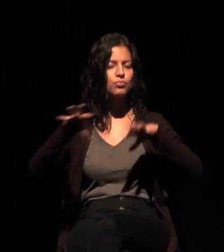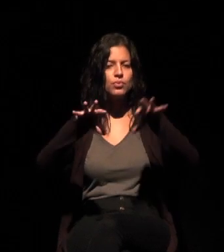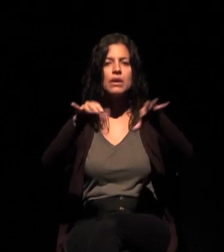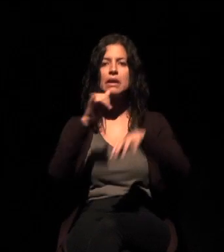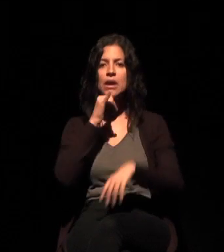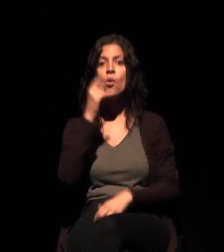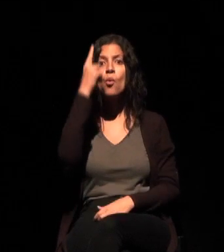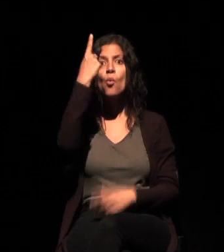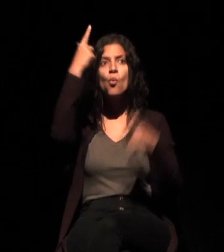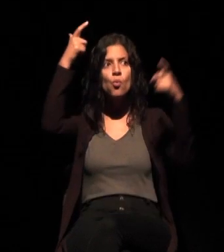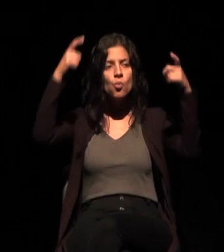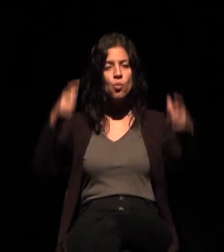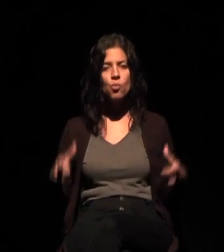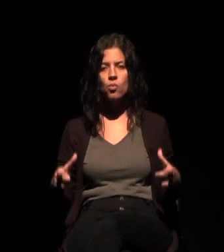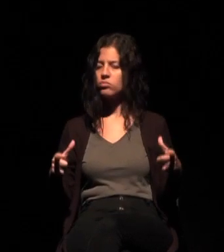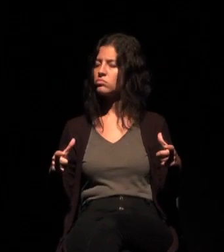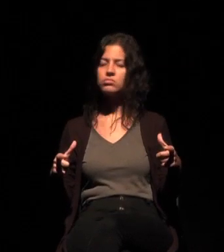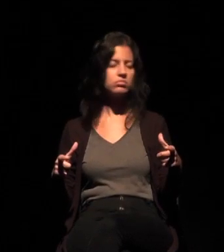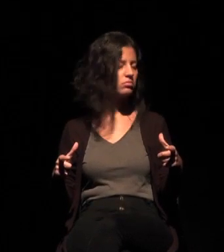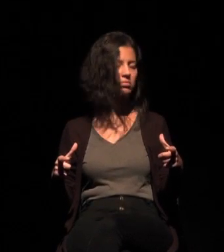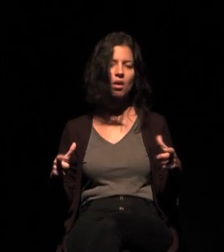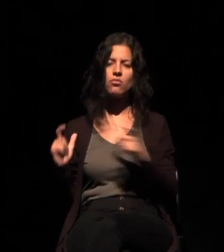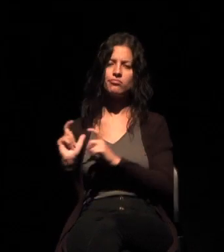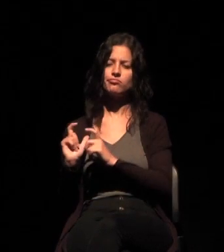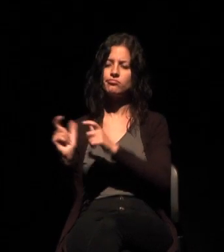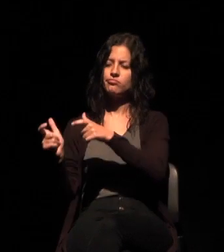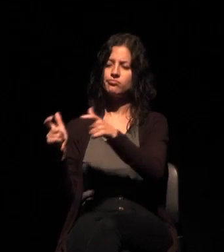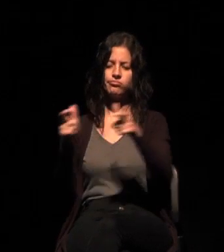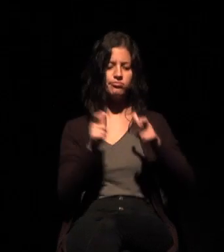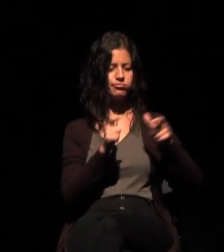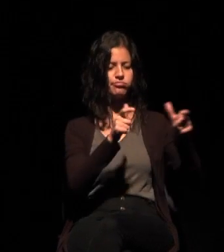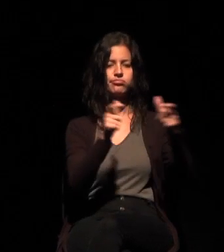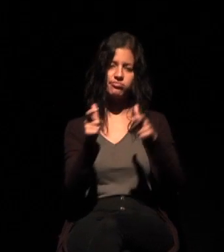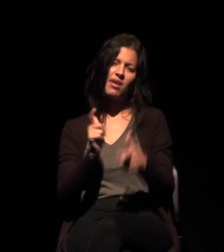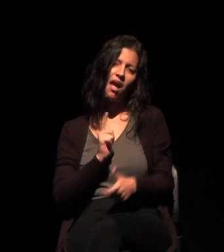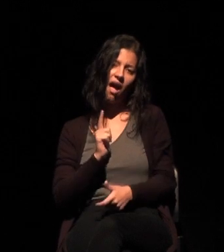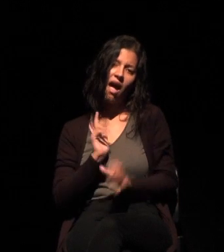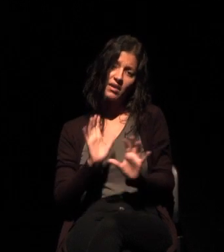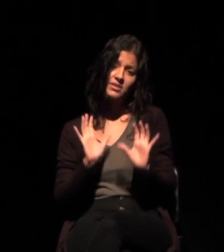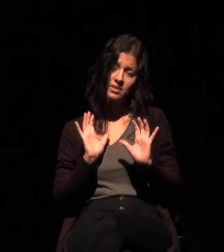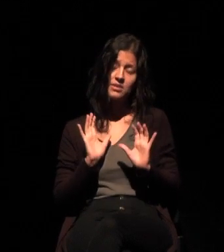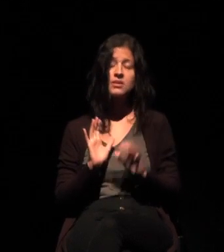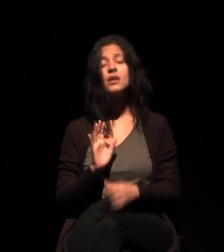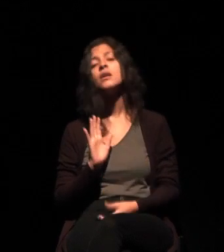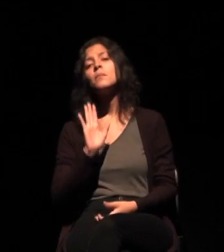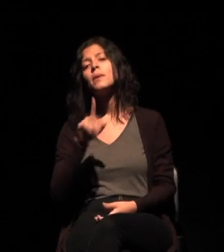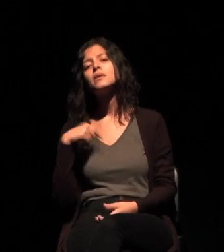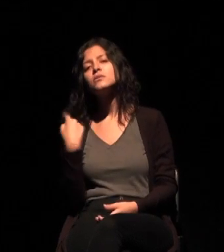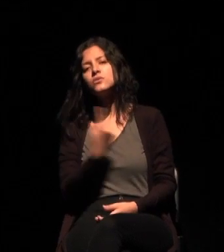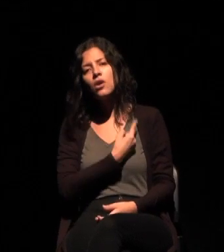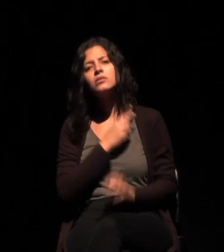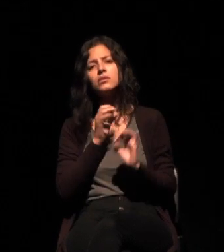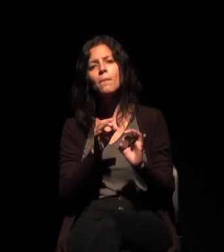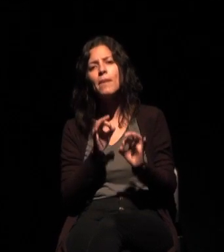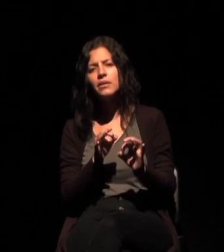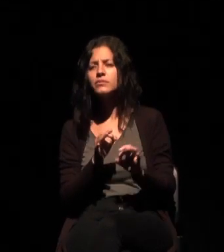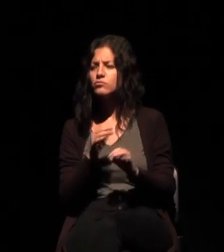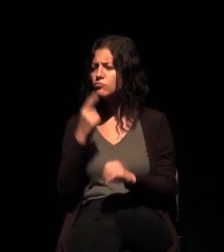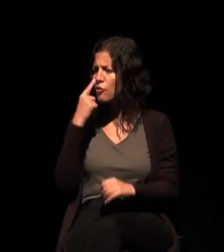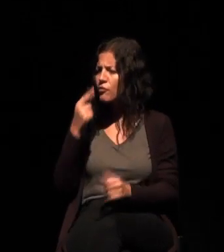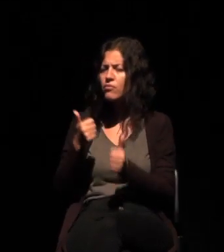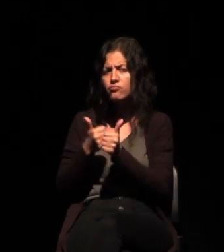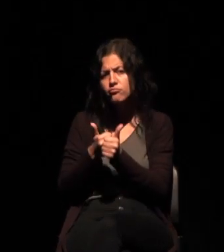existe um campus universitário mas de facto nós acompanhamos essa expressão portanto os